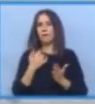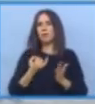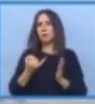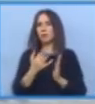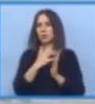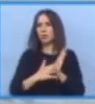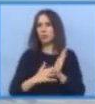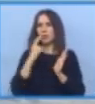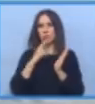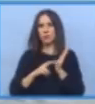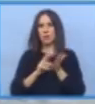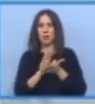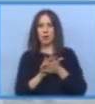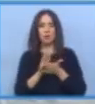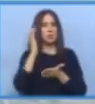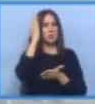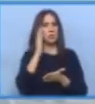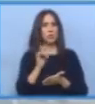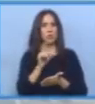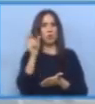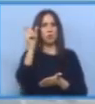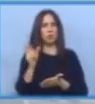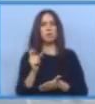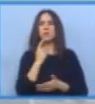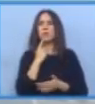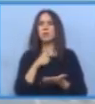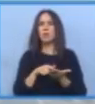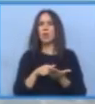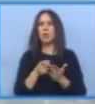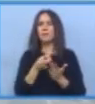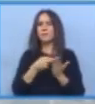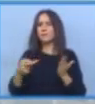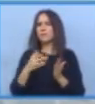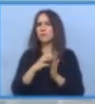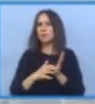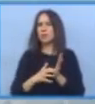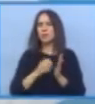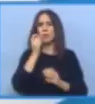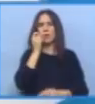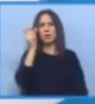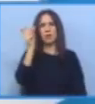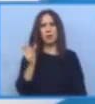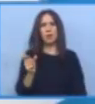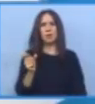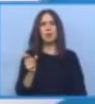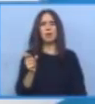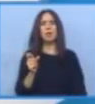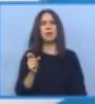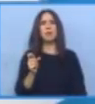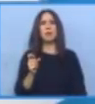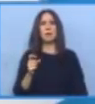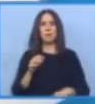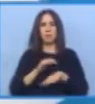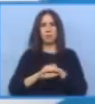na leitura na carta de São João. O que é que quer dizer essa afirmação que está aí no texto? Que ele é vítima de propiciação pelos